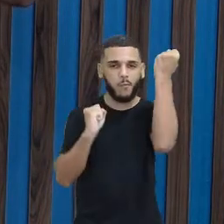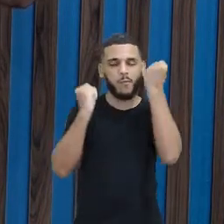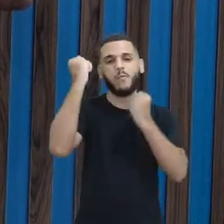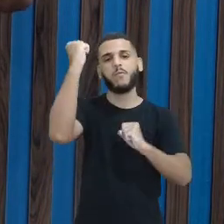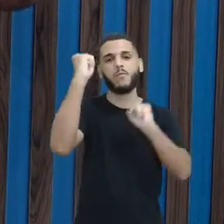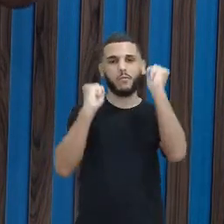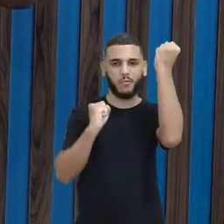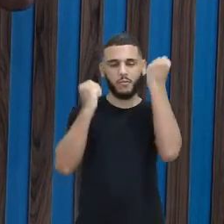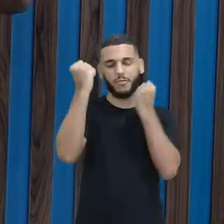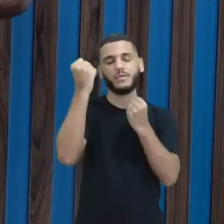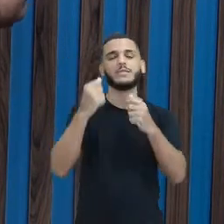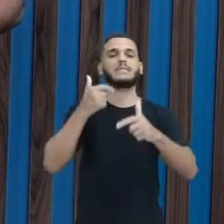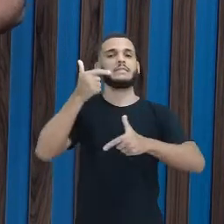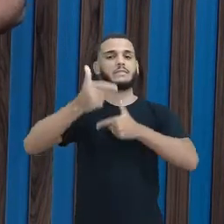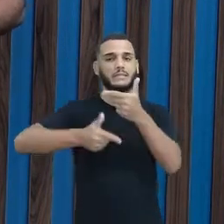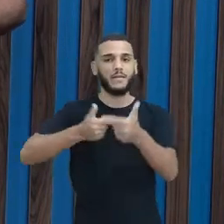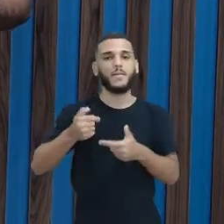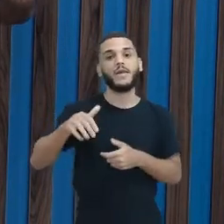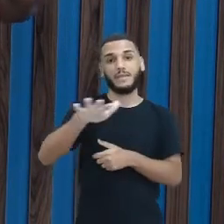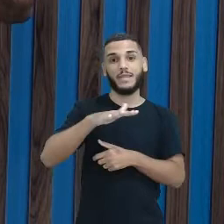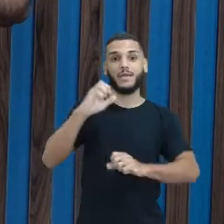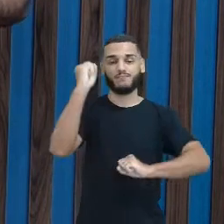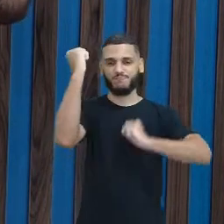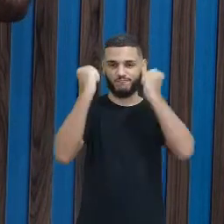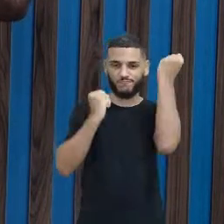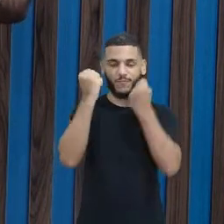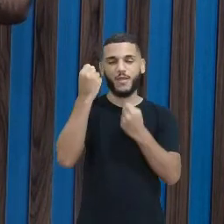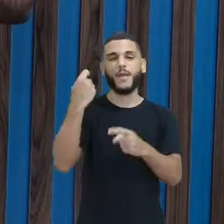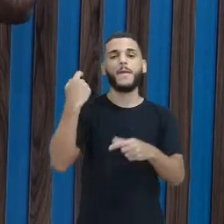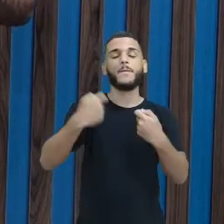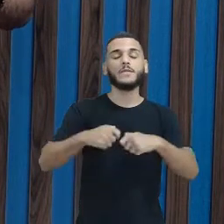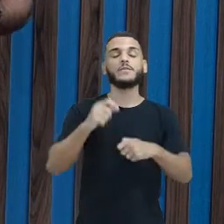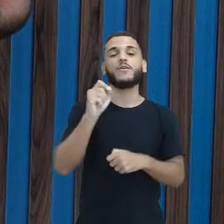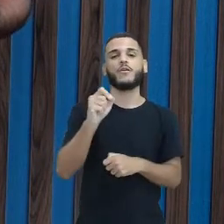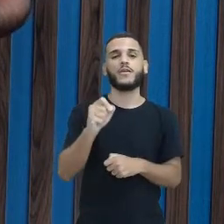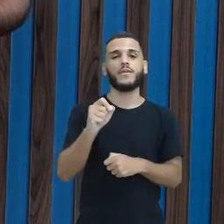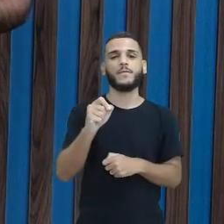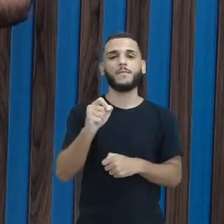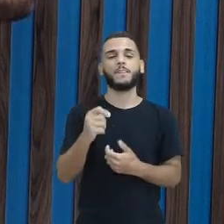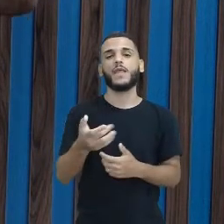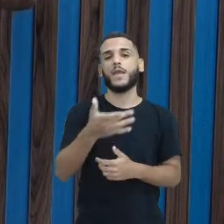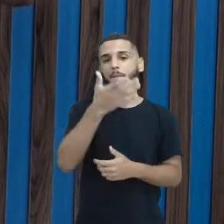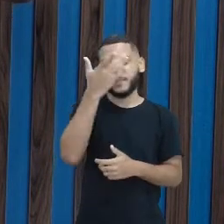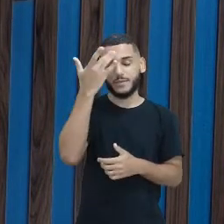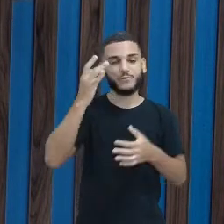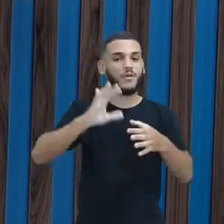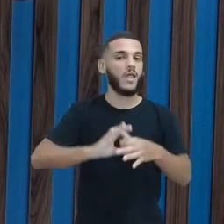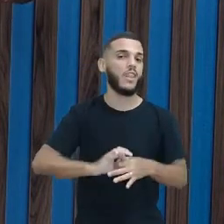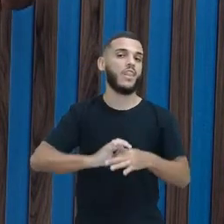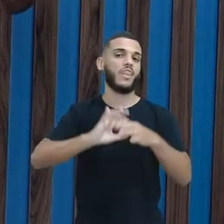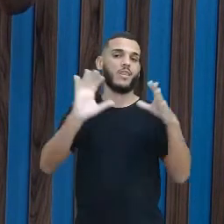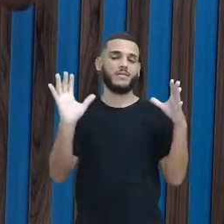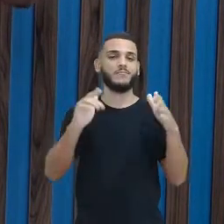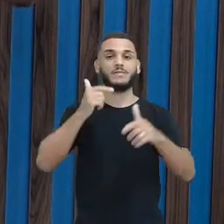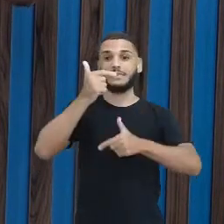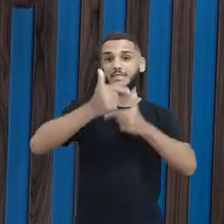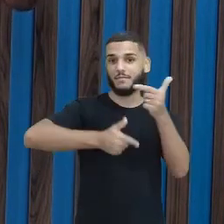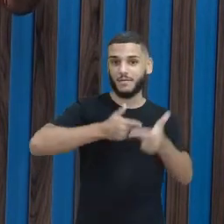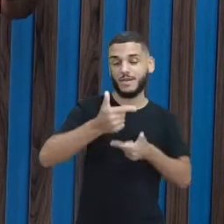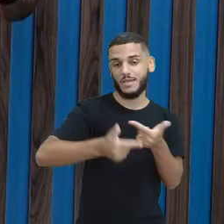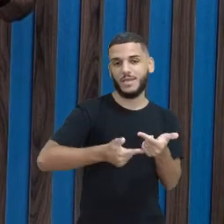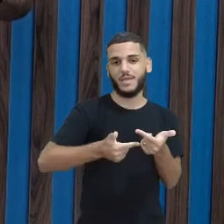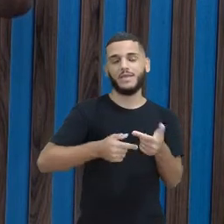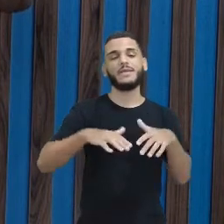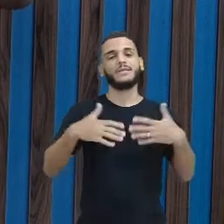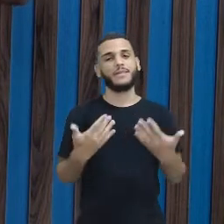e para o trabalho nas indústrias ela necessitava de mão de obra livre. Então, libertar os escravos,